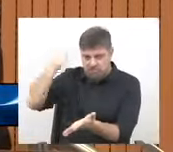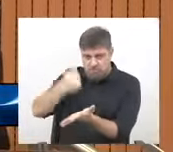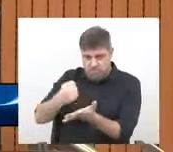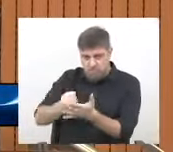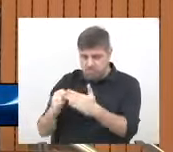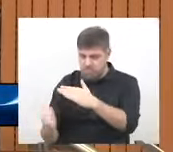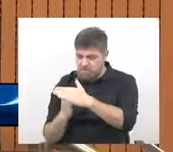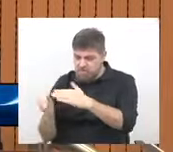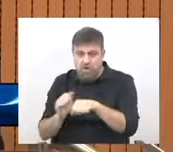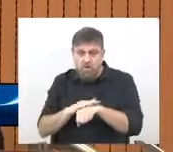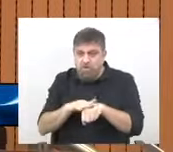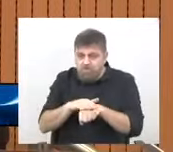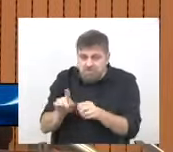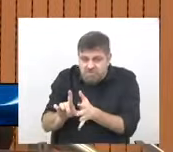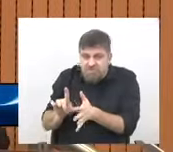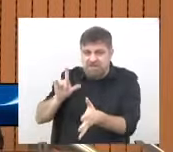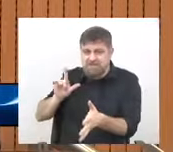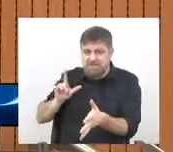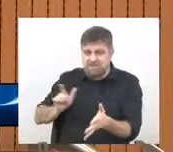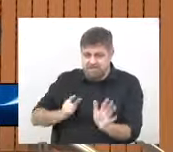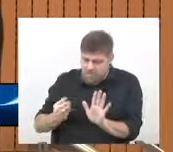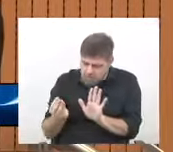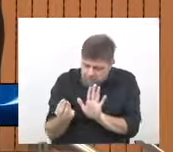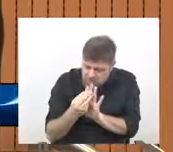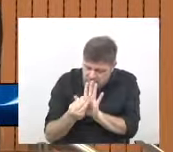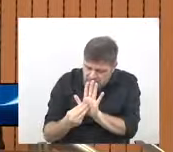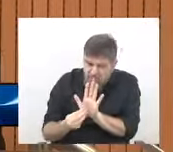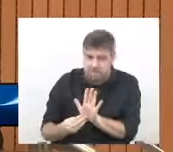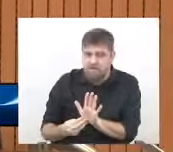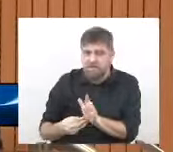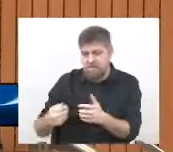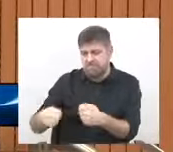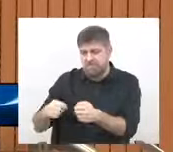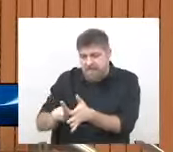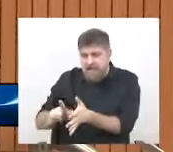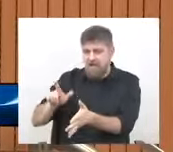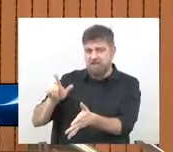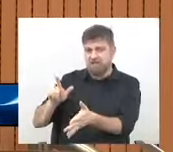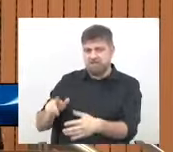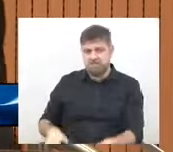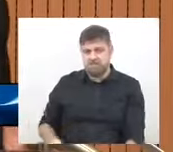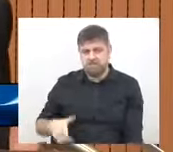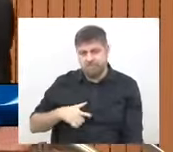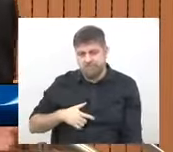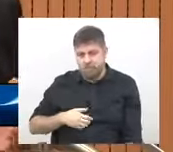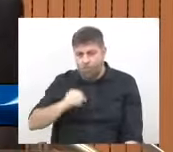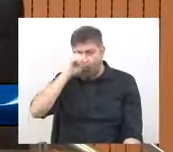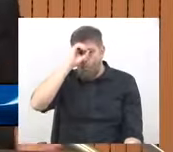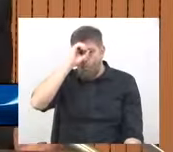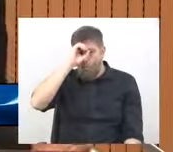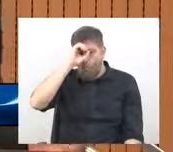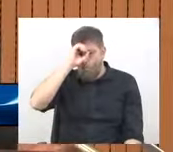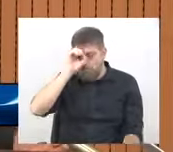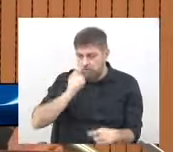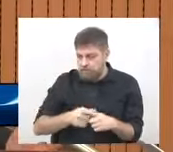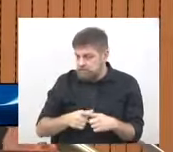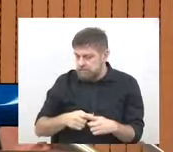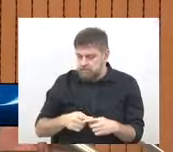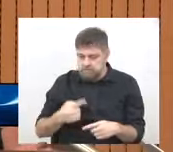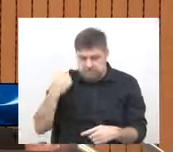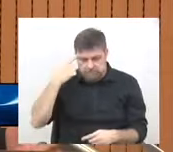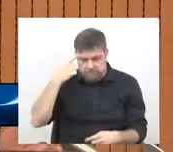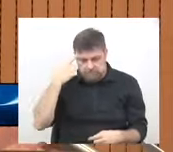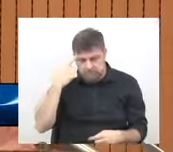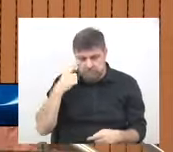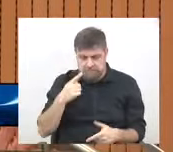aí não foi conversado, não foi colocado? Então, são uns cabeça oca que fez isso aí, porque não pensou nesse